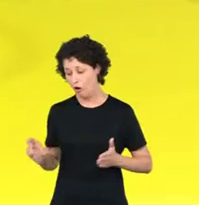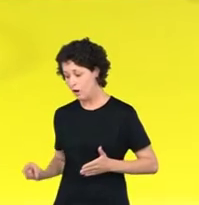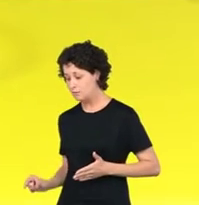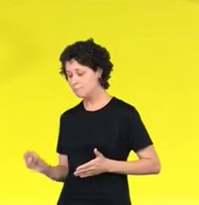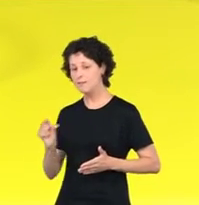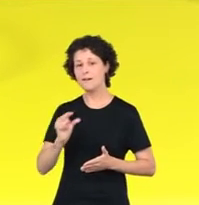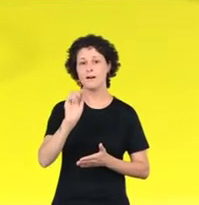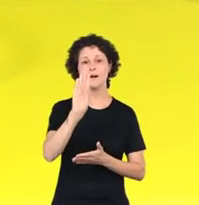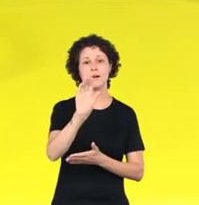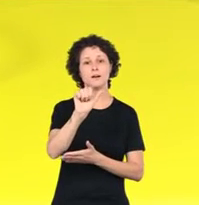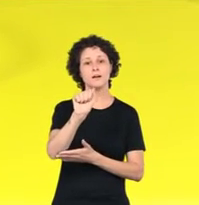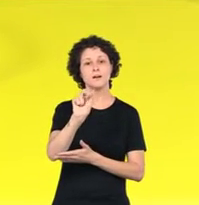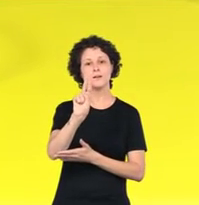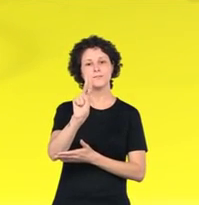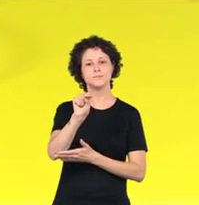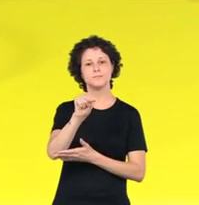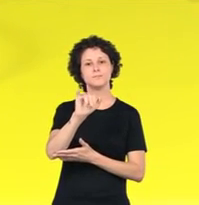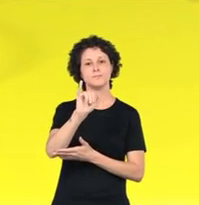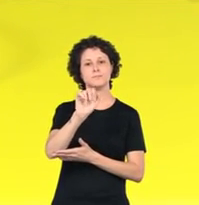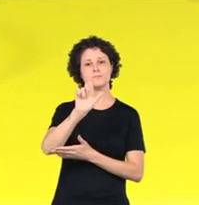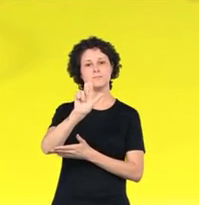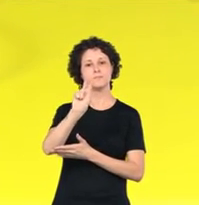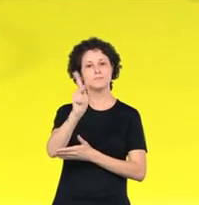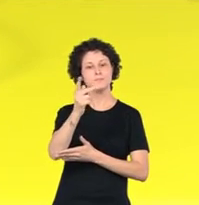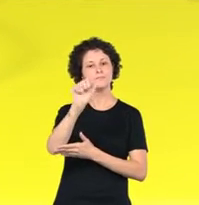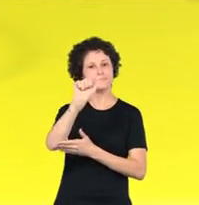Agora eu vou colocar a baunilha.